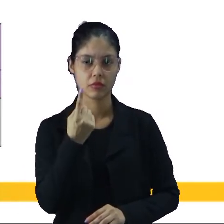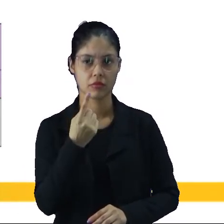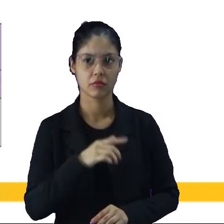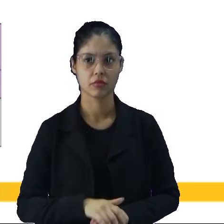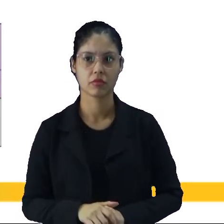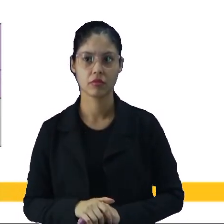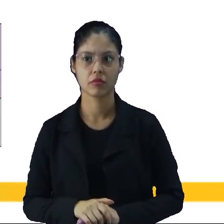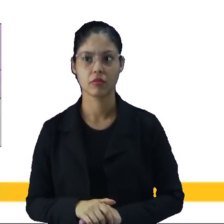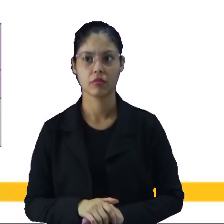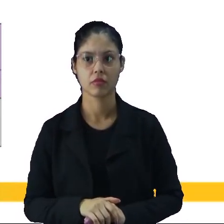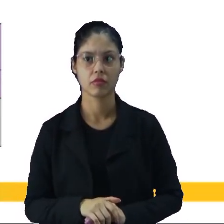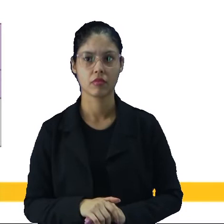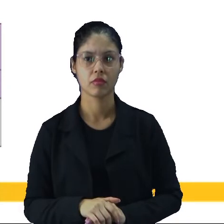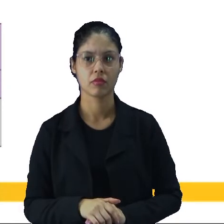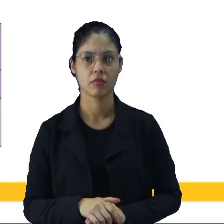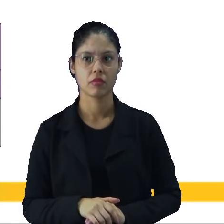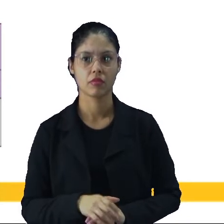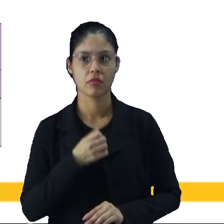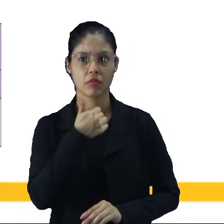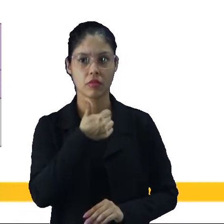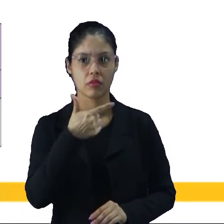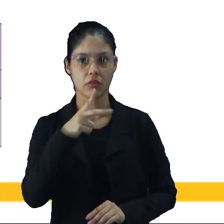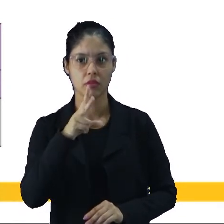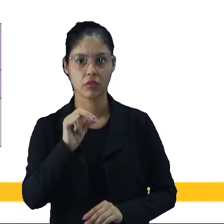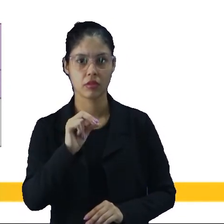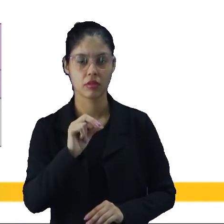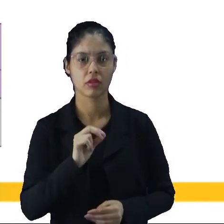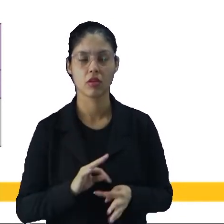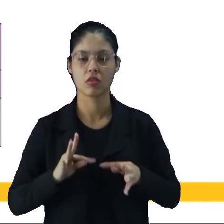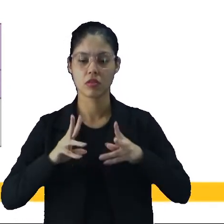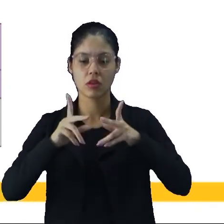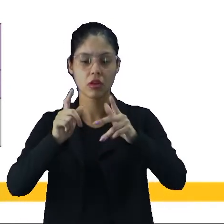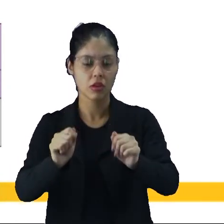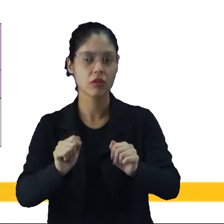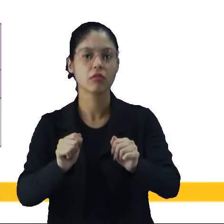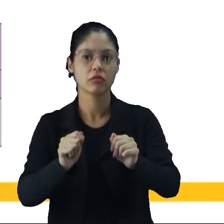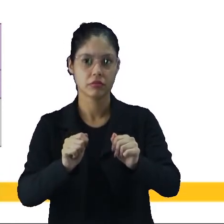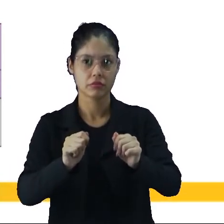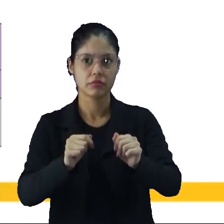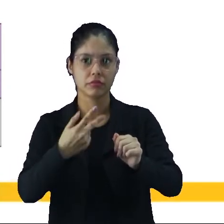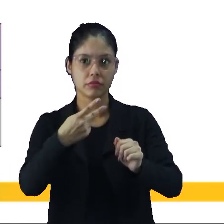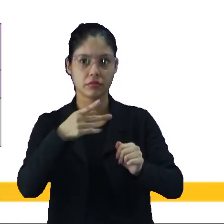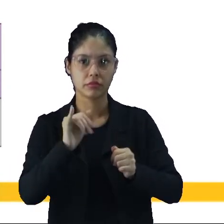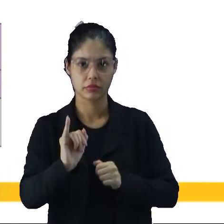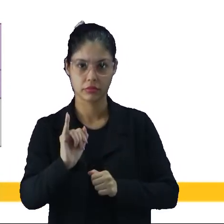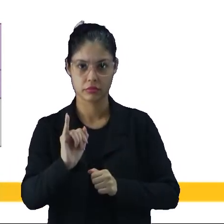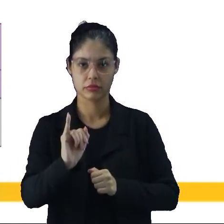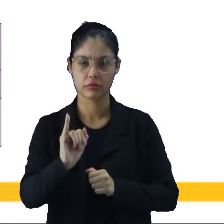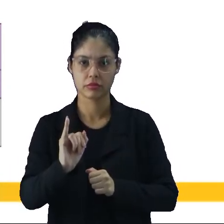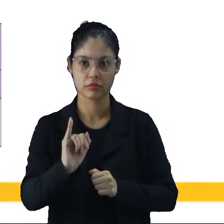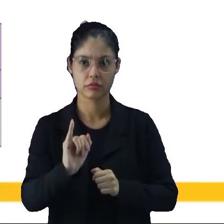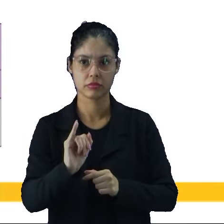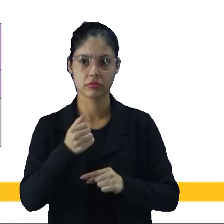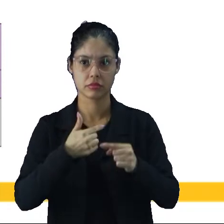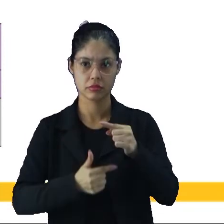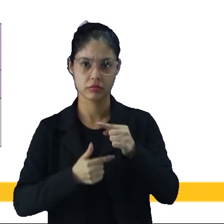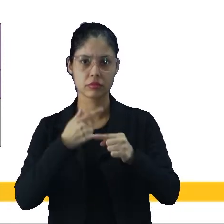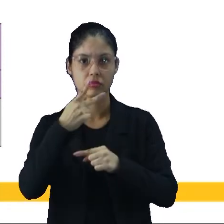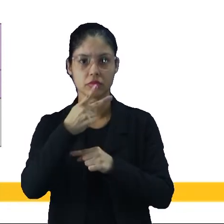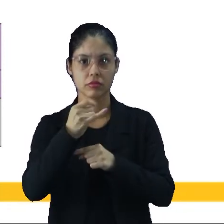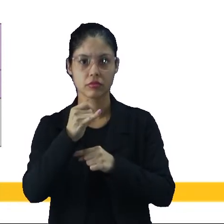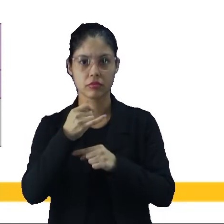1. 5π sobre 6 é 150, tá? Então, todos os arcos que dá π sobre 2, tá? E 3π sobre 2,